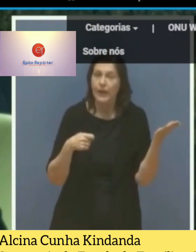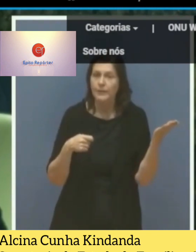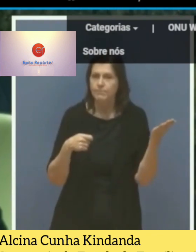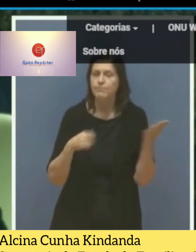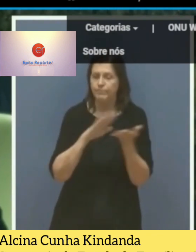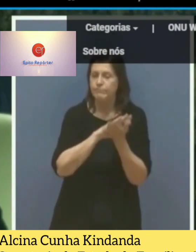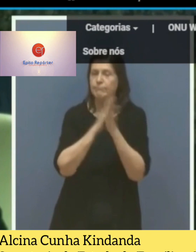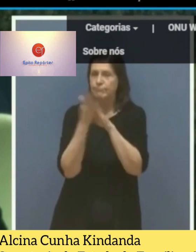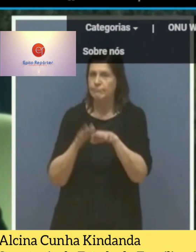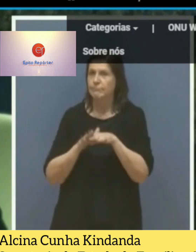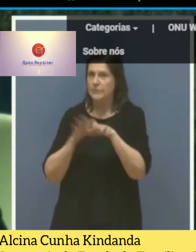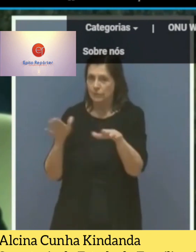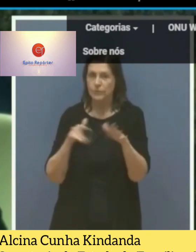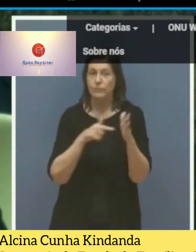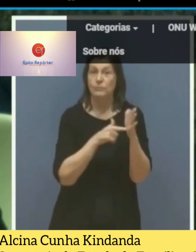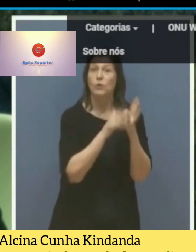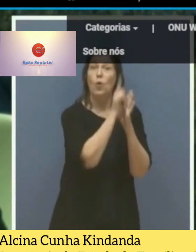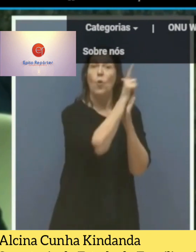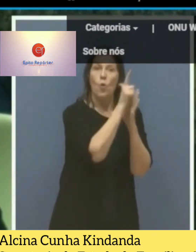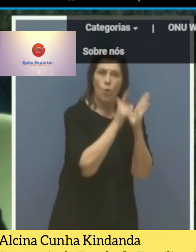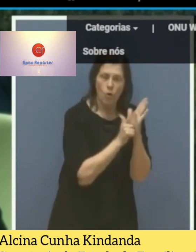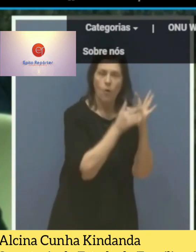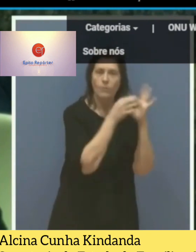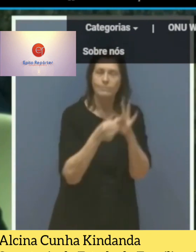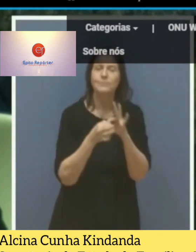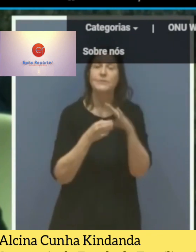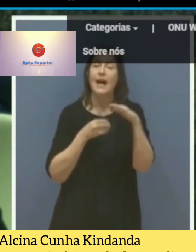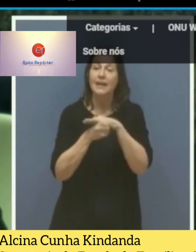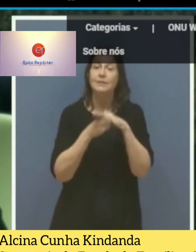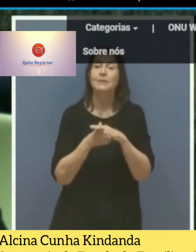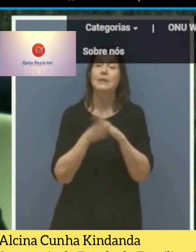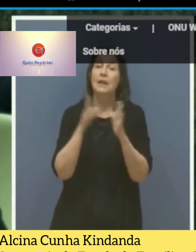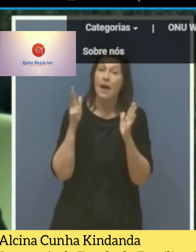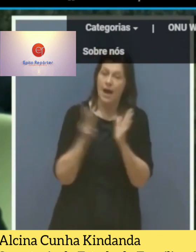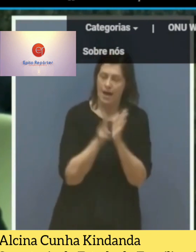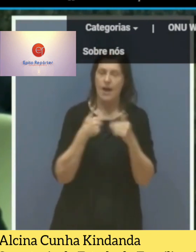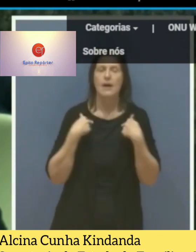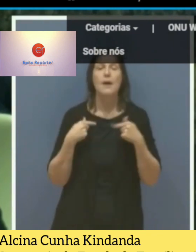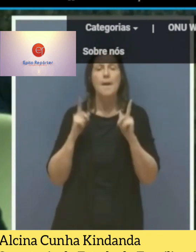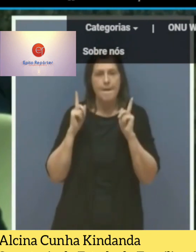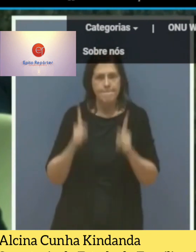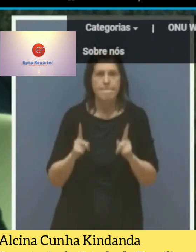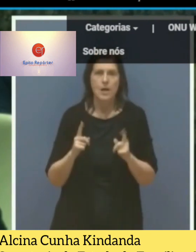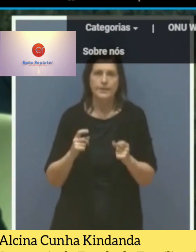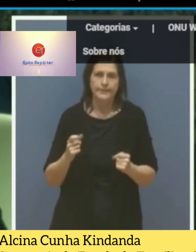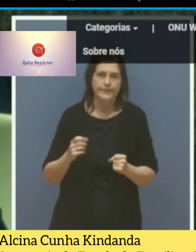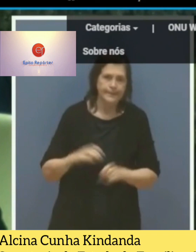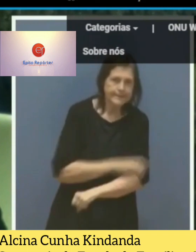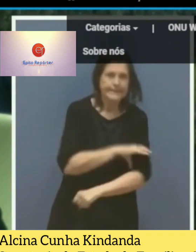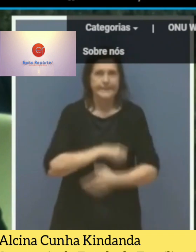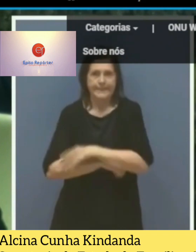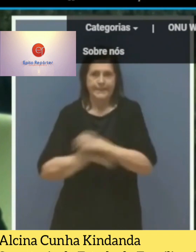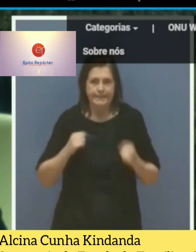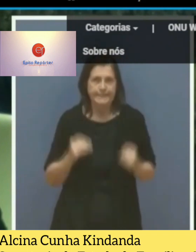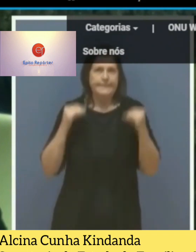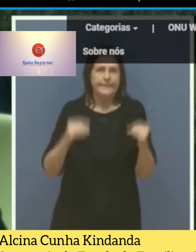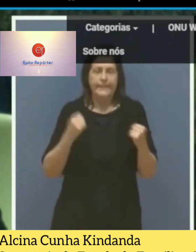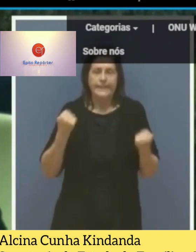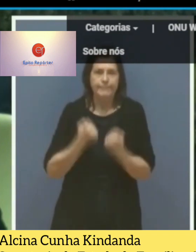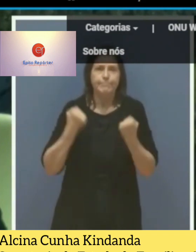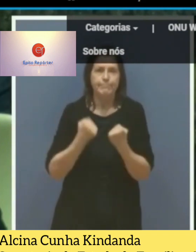implica igualmente o reforço dos compromissos da posição da República da Angola os vários instrumentos internacionais e